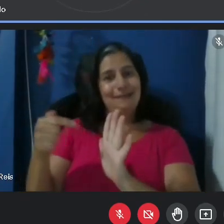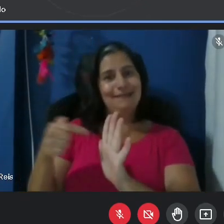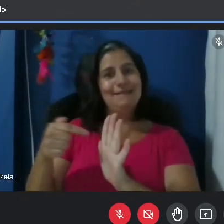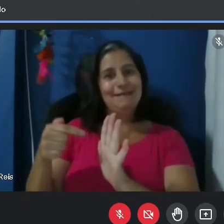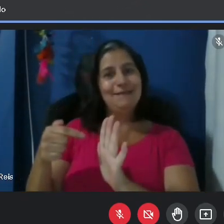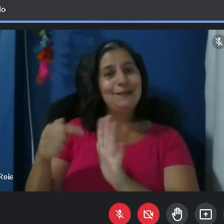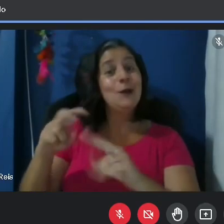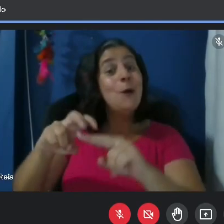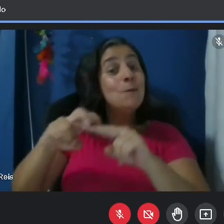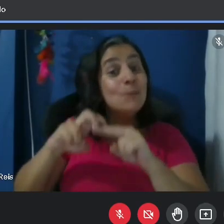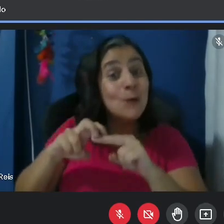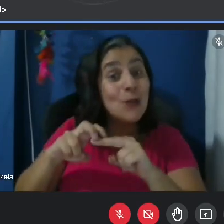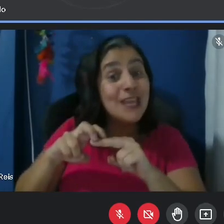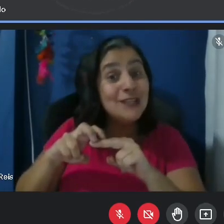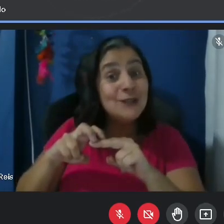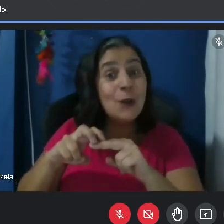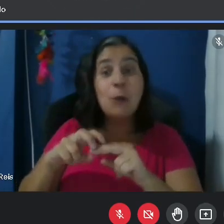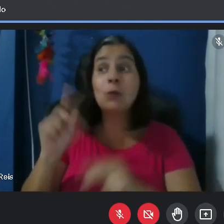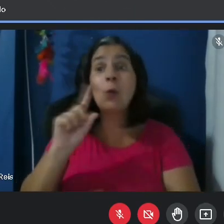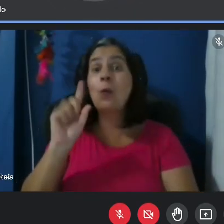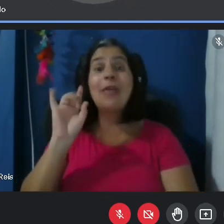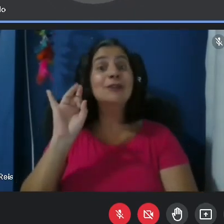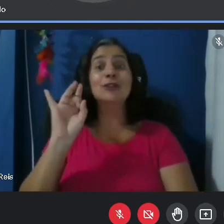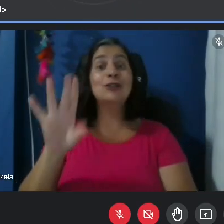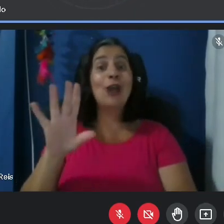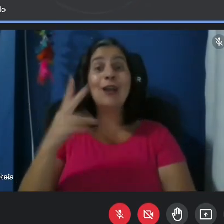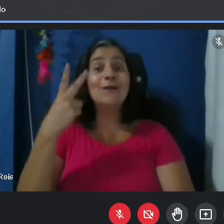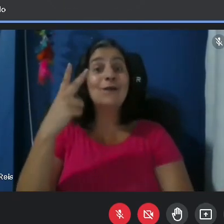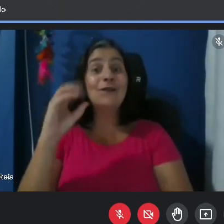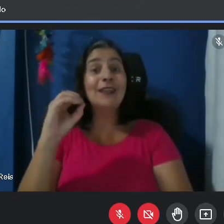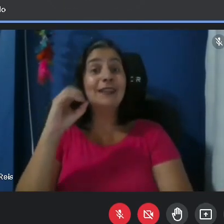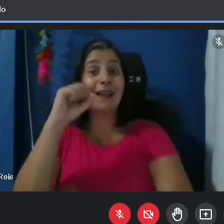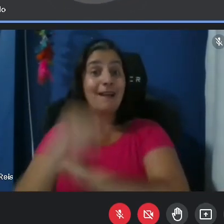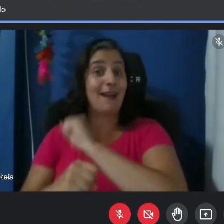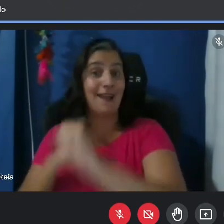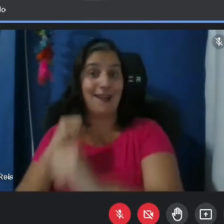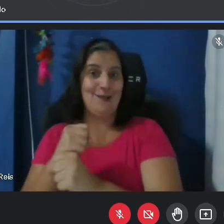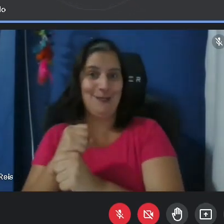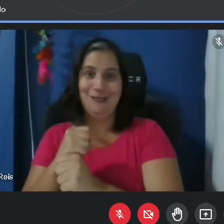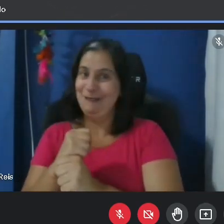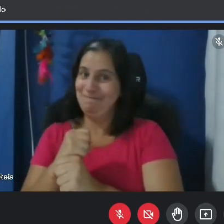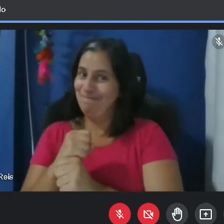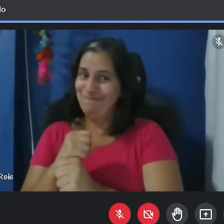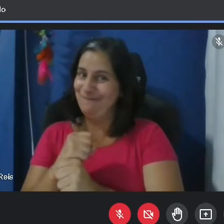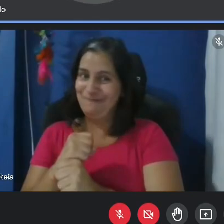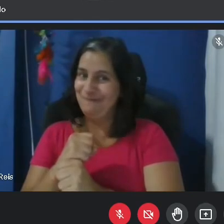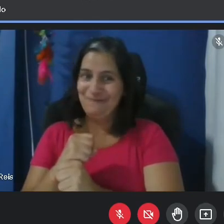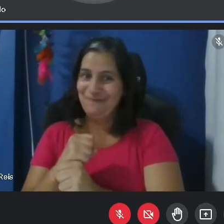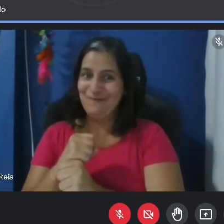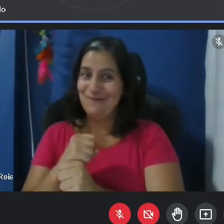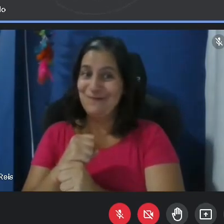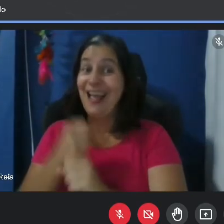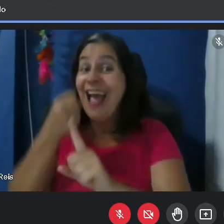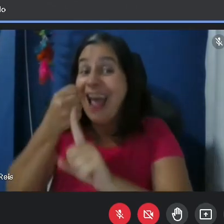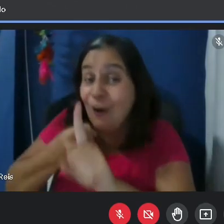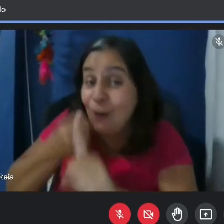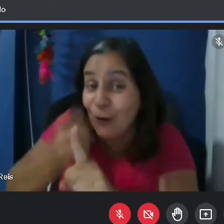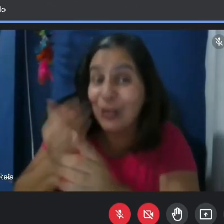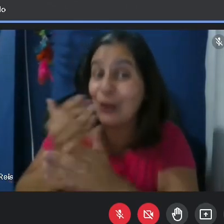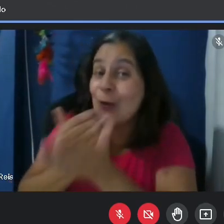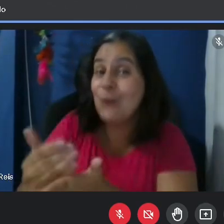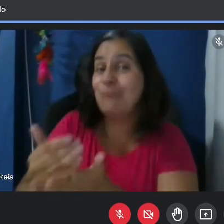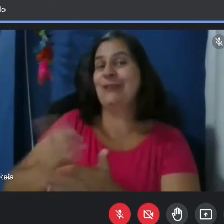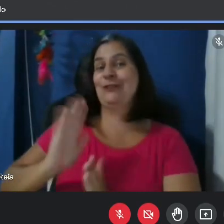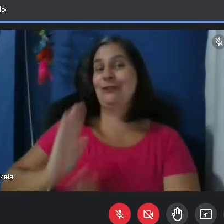surda luta, né, para conseguir o reconhecimento, a valorização da lei.